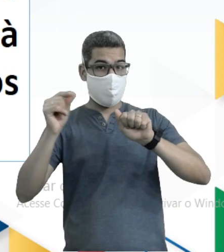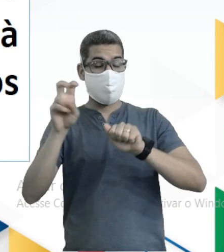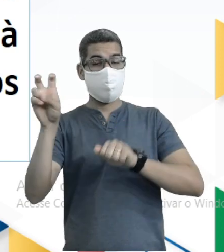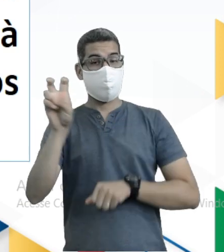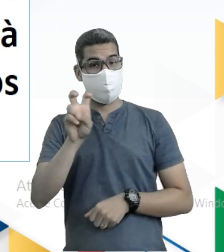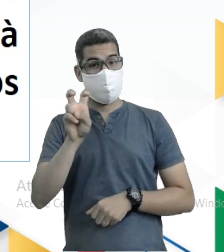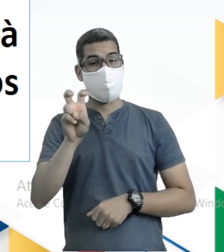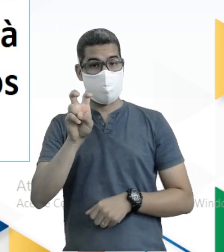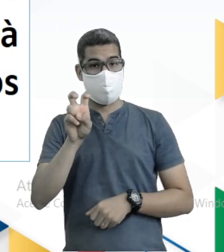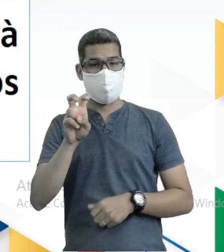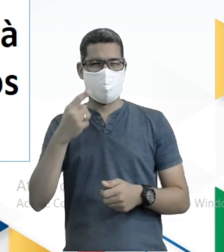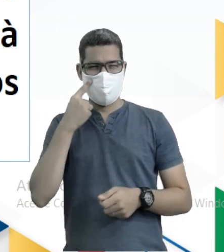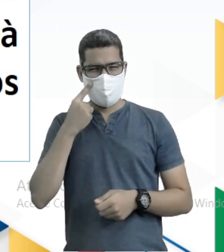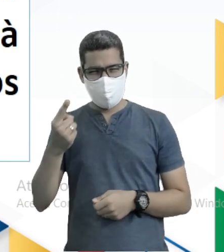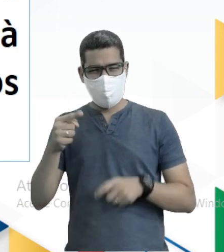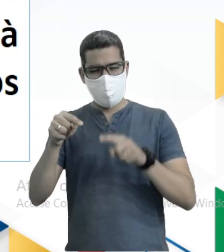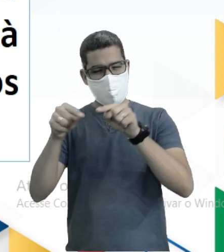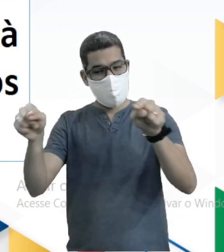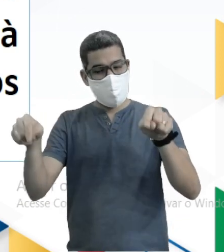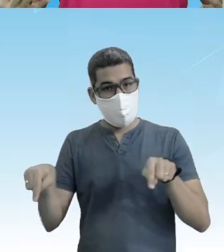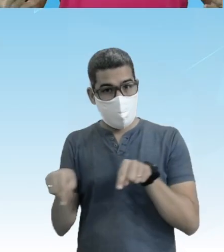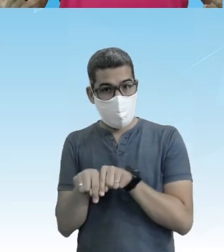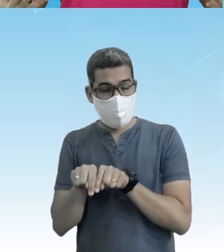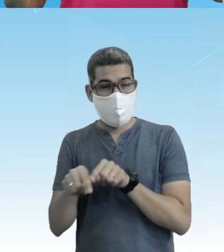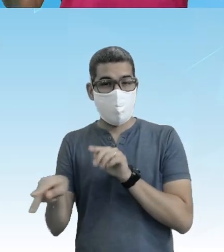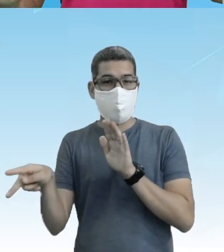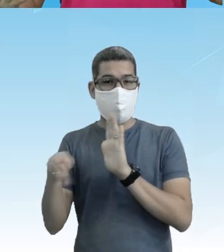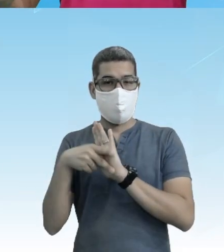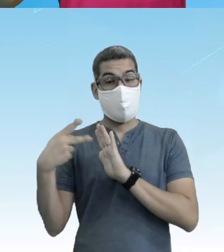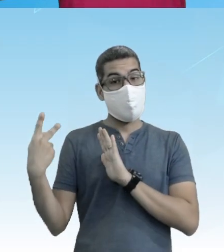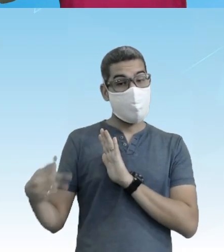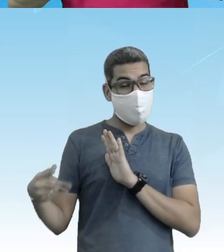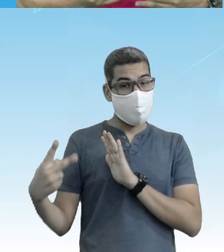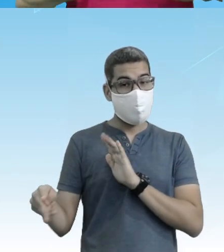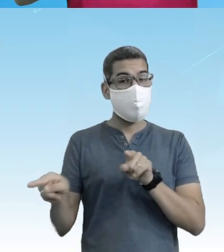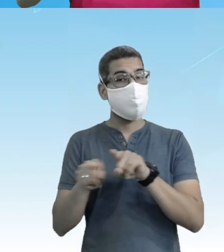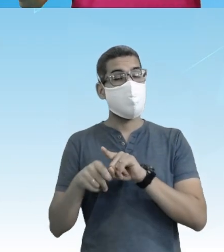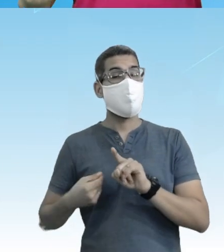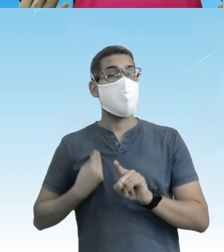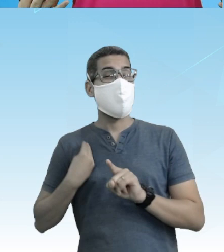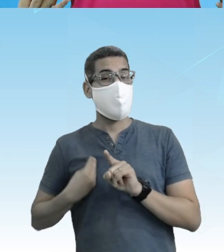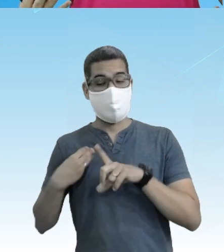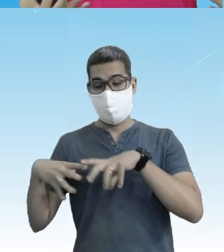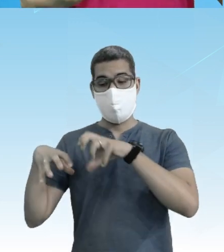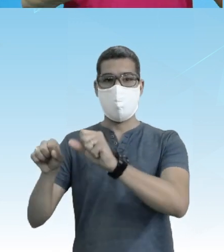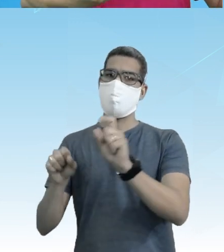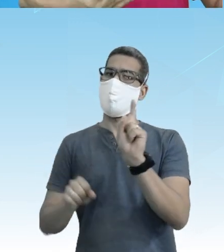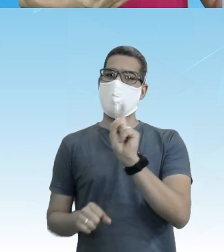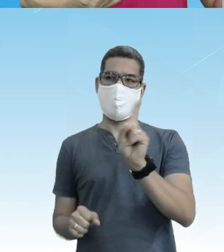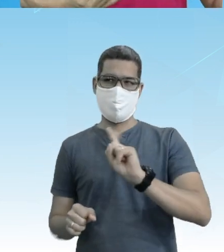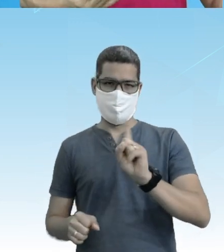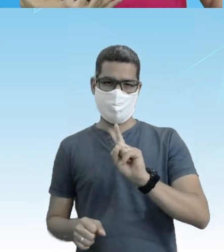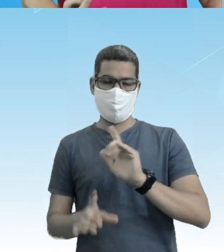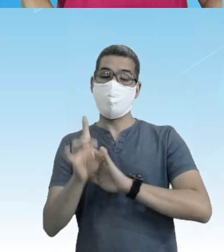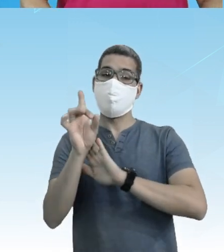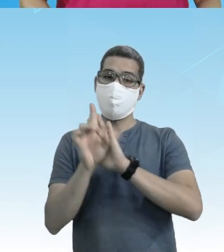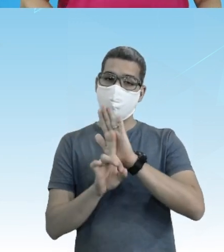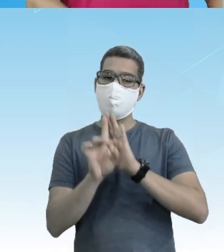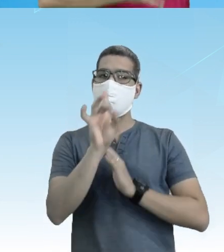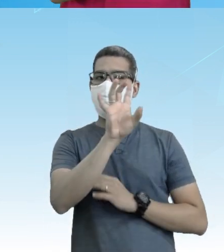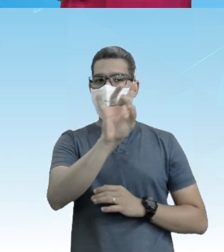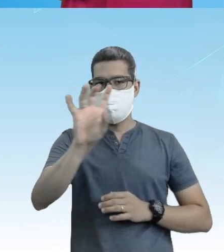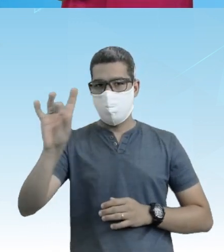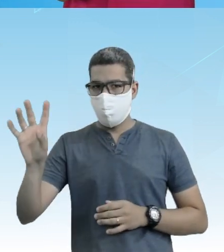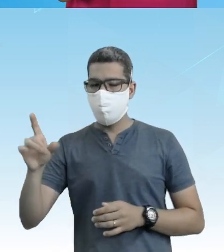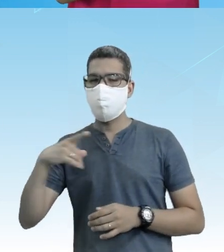à propriedade e à vida. Então, se nós temos esses direitos, temos que utilizar os